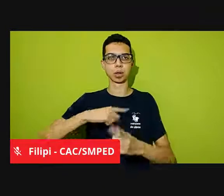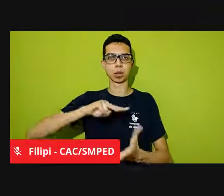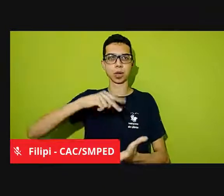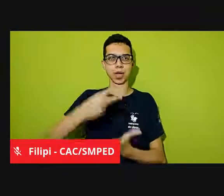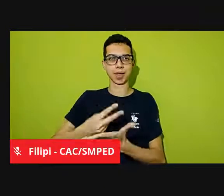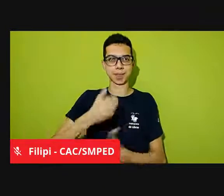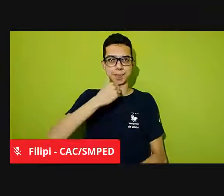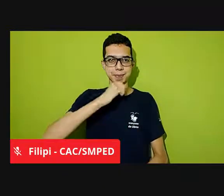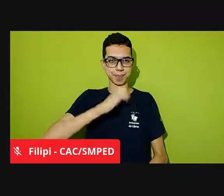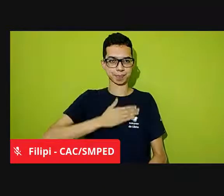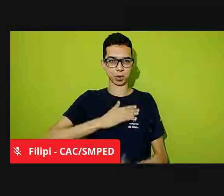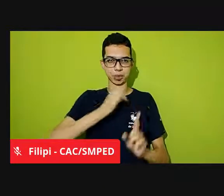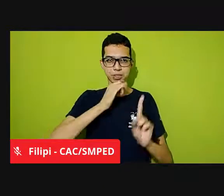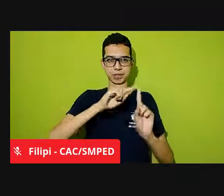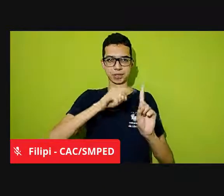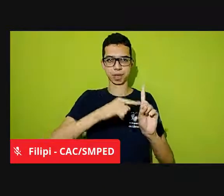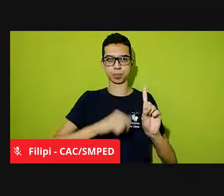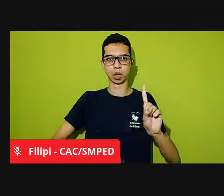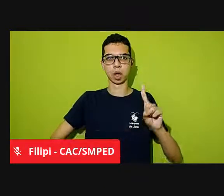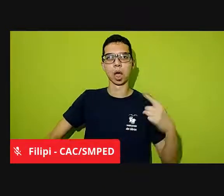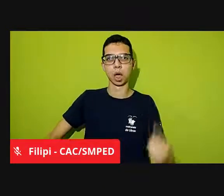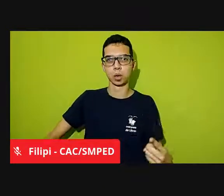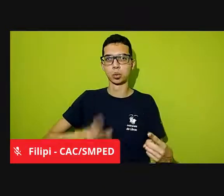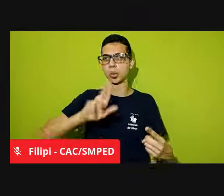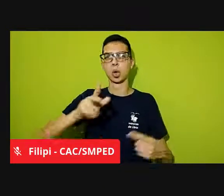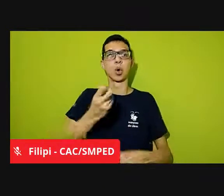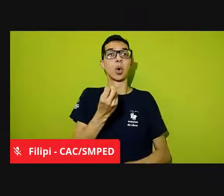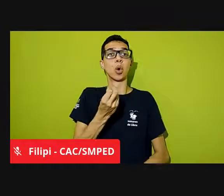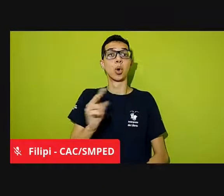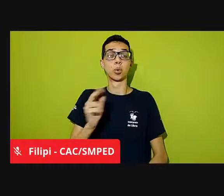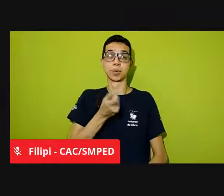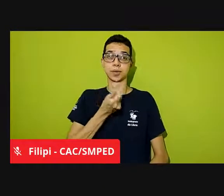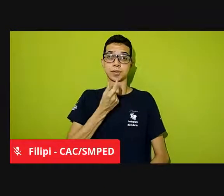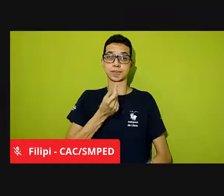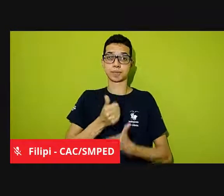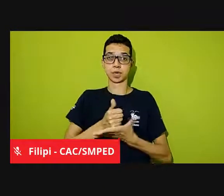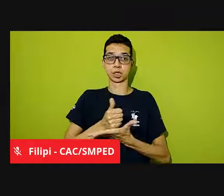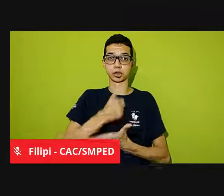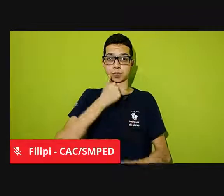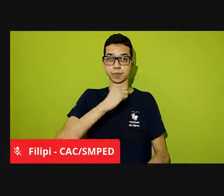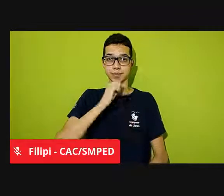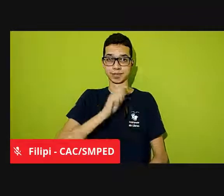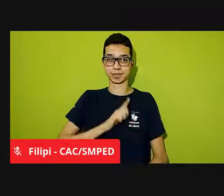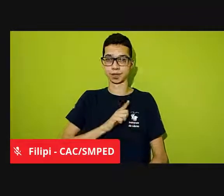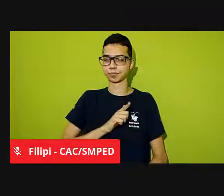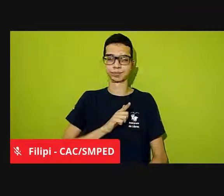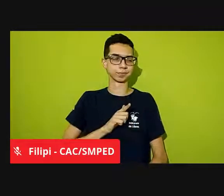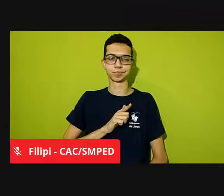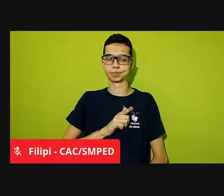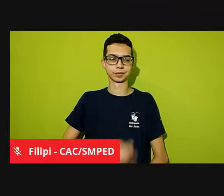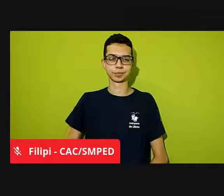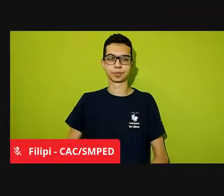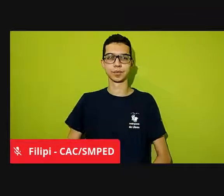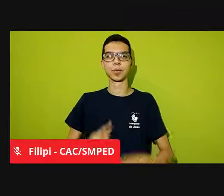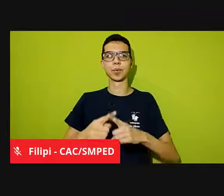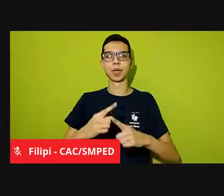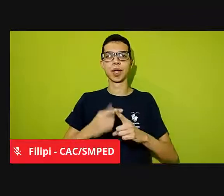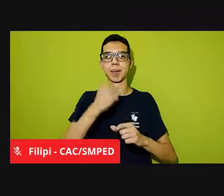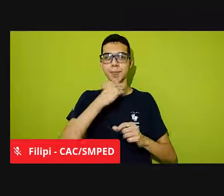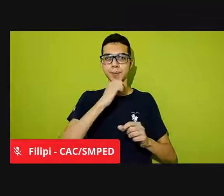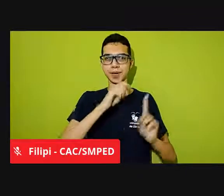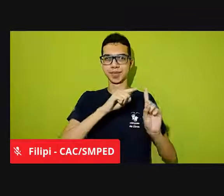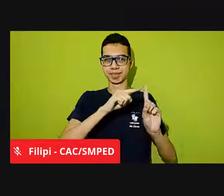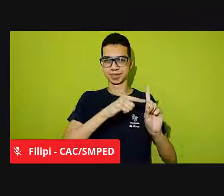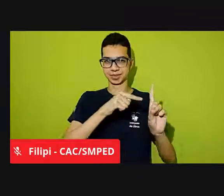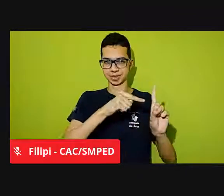tomou ou de uma medicação que ela tomou, que ela acusaram ela de ter tomado, e ela falou a vida inteira,